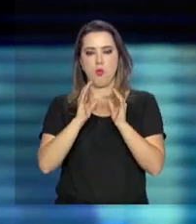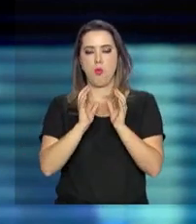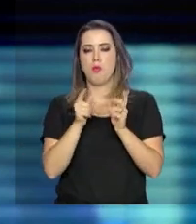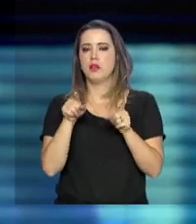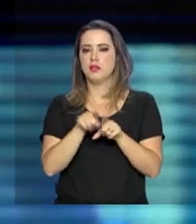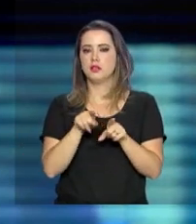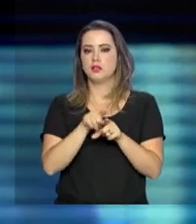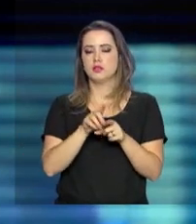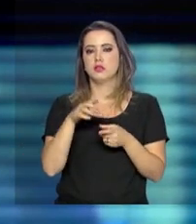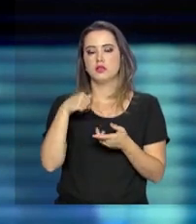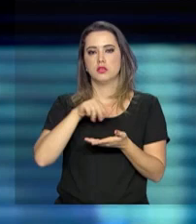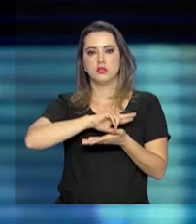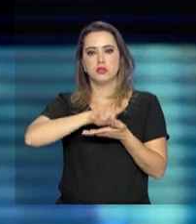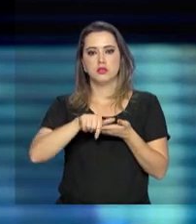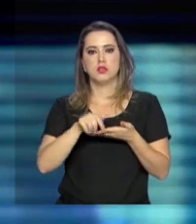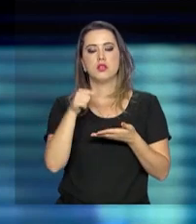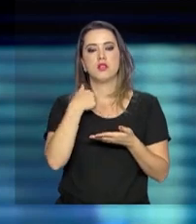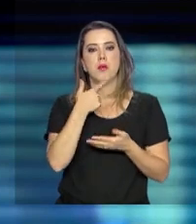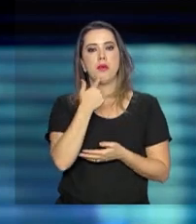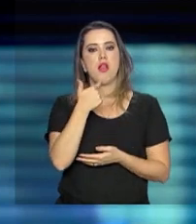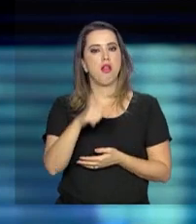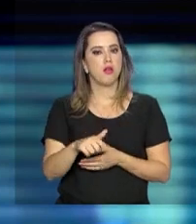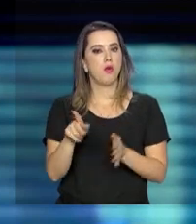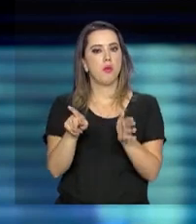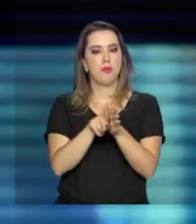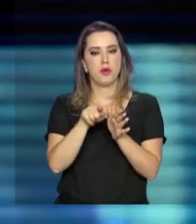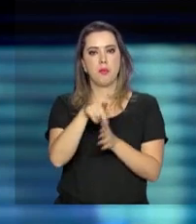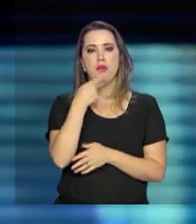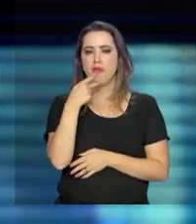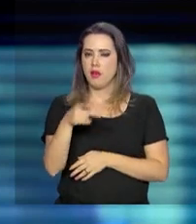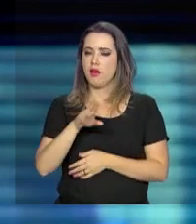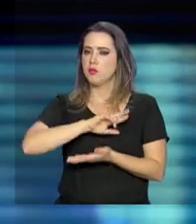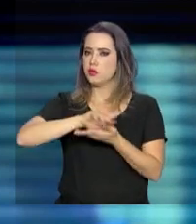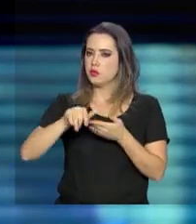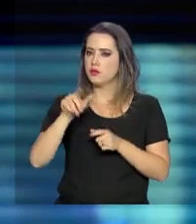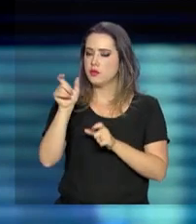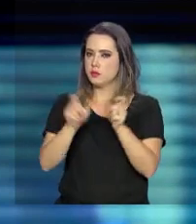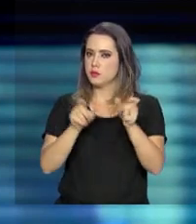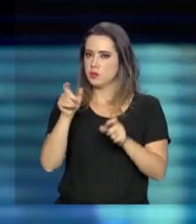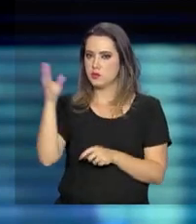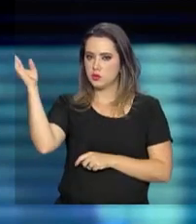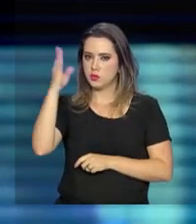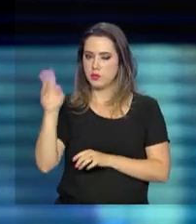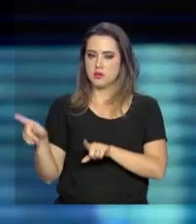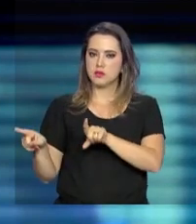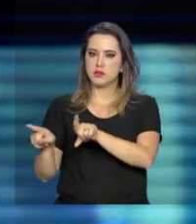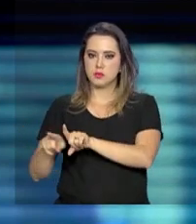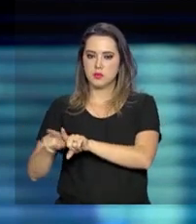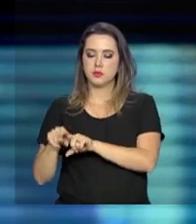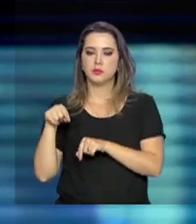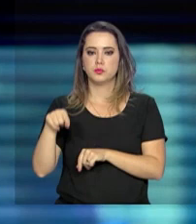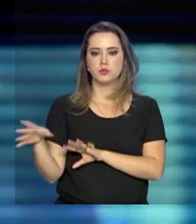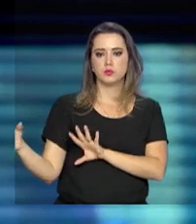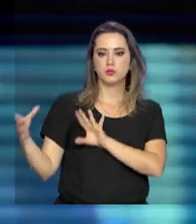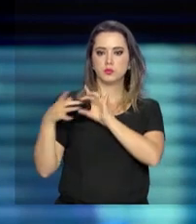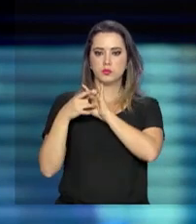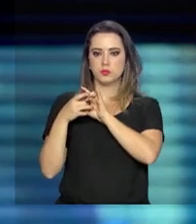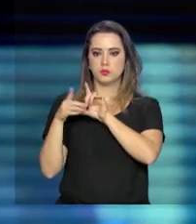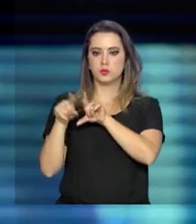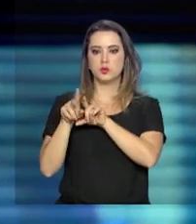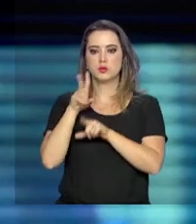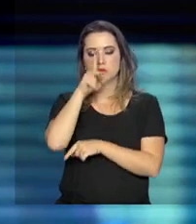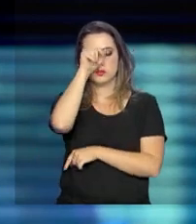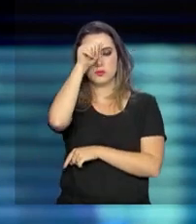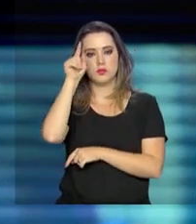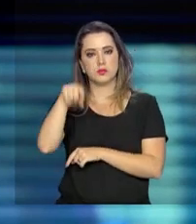o próprio Guarani, a língua Guarani, é falada por muitos brasileiros nessa região também. Então, os laços são muito fortes, eu